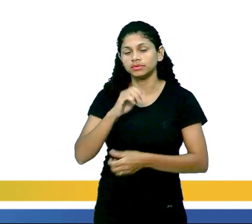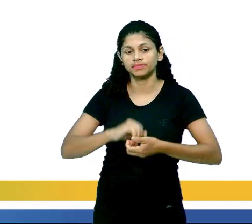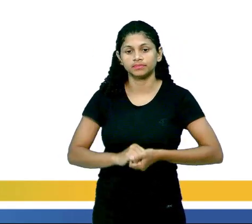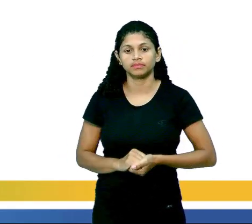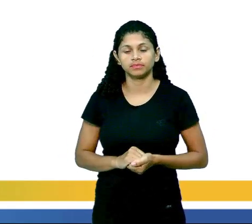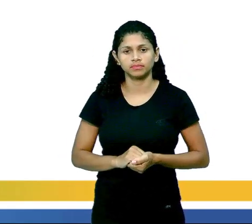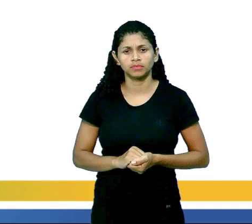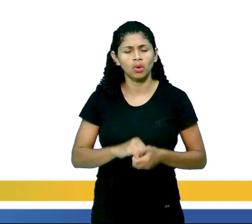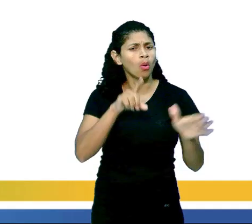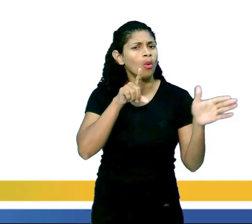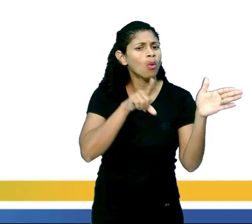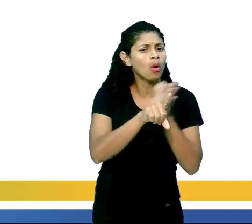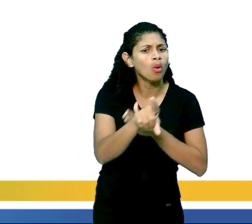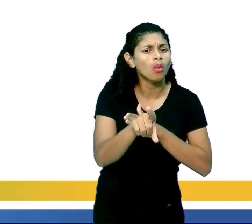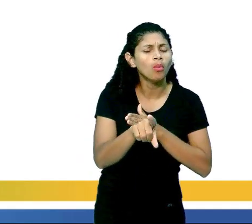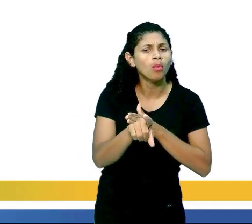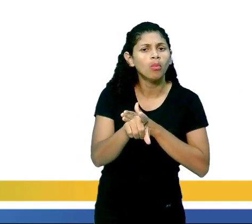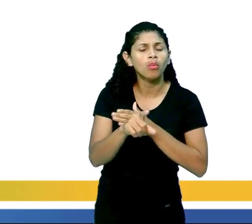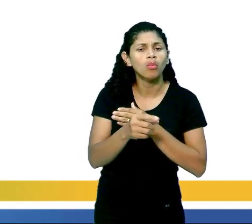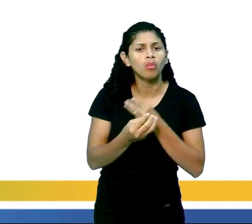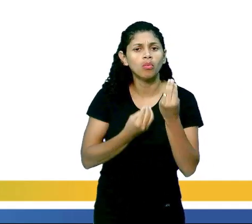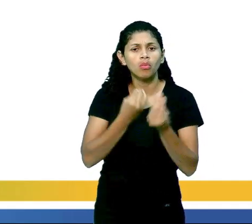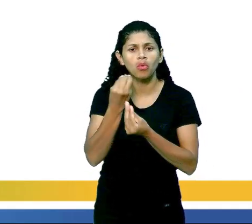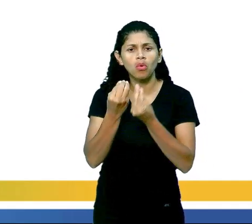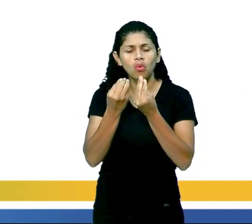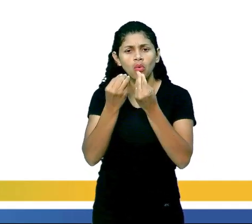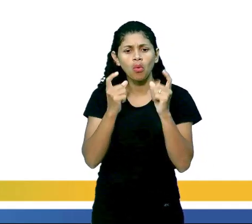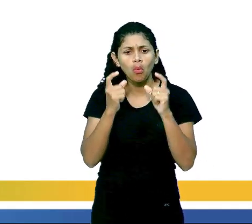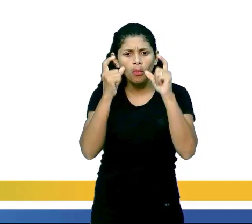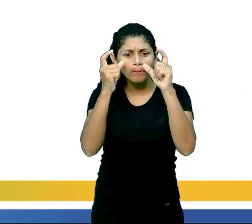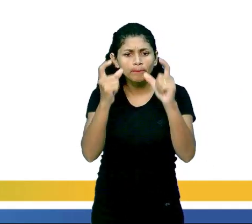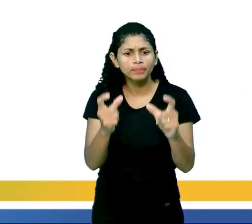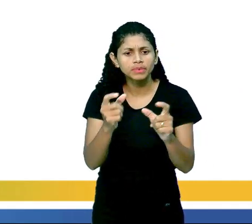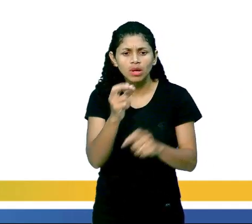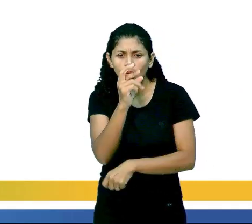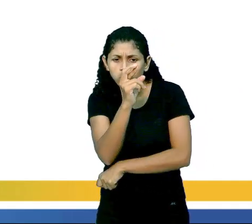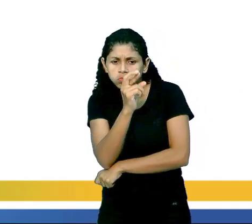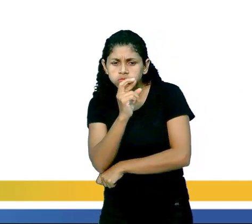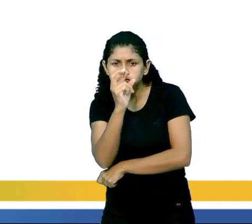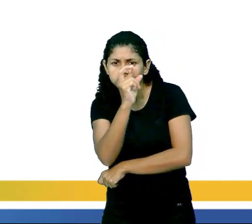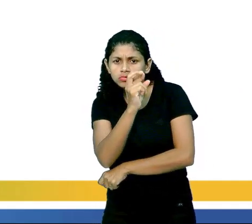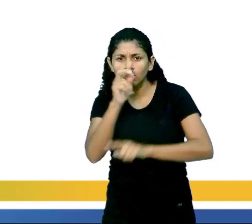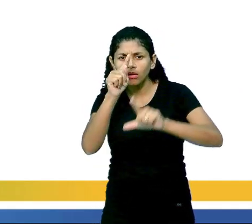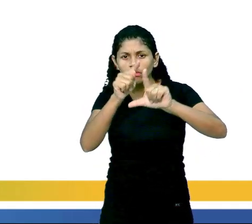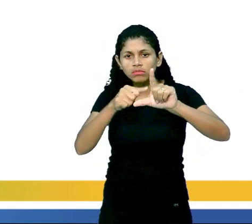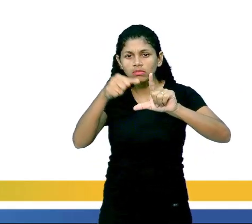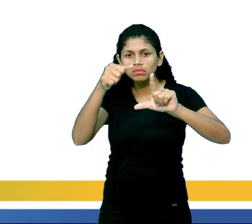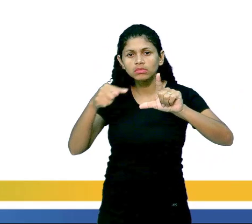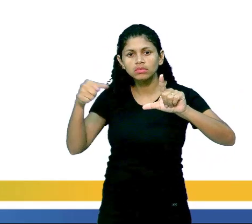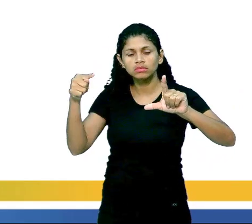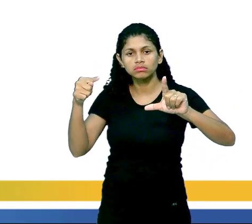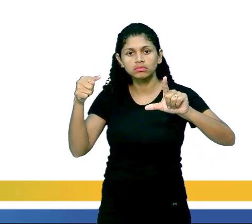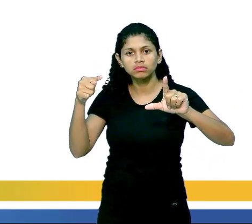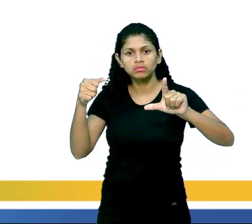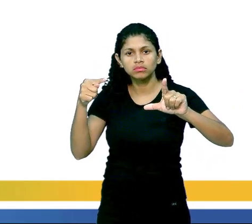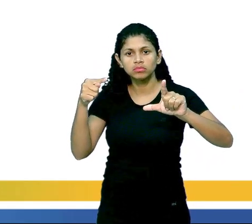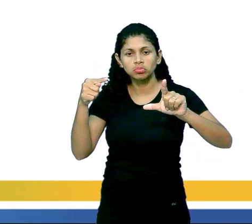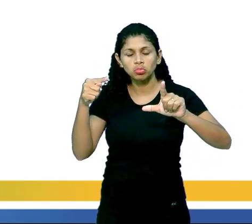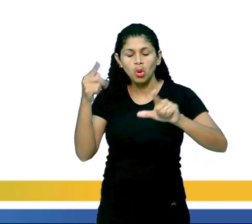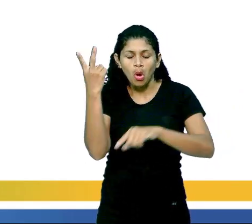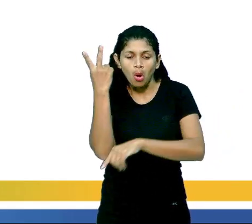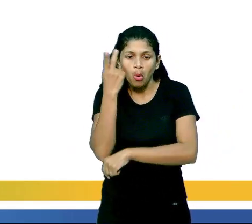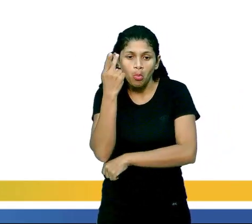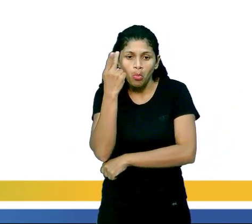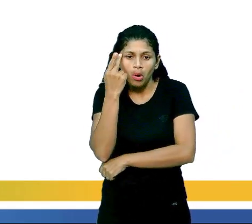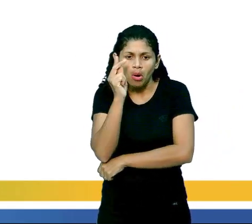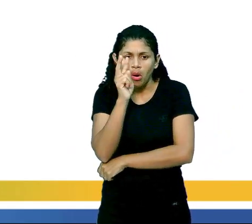Aí eu pergunto, como vocês observam um gráfico desse? Normalmente a gente olha, só vê